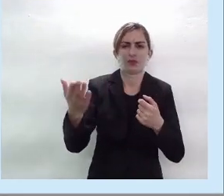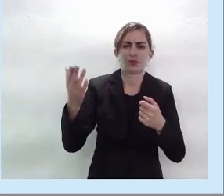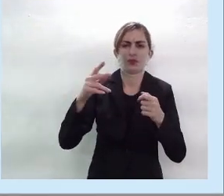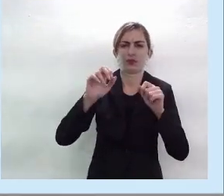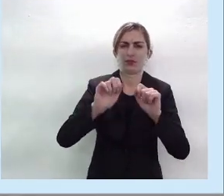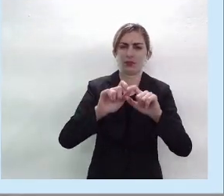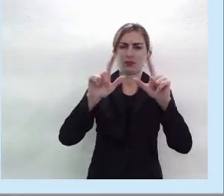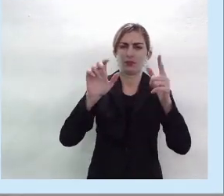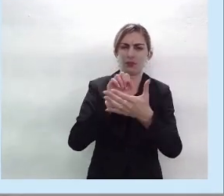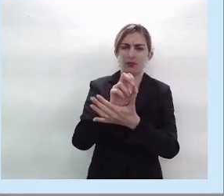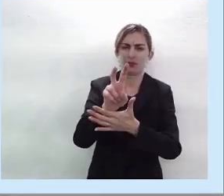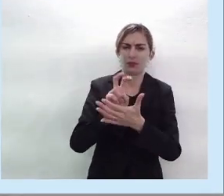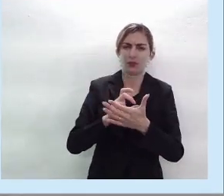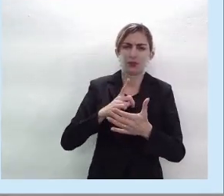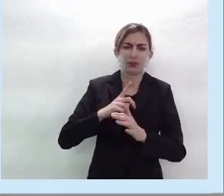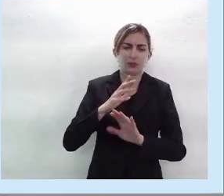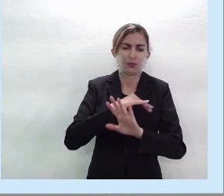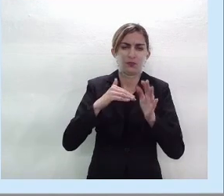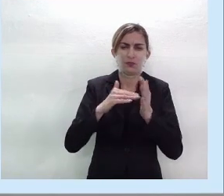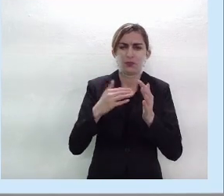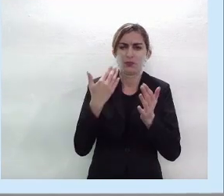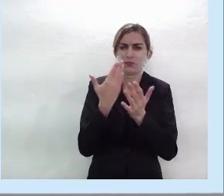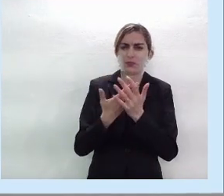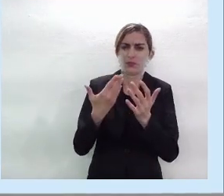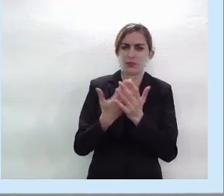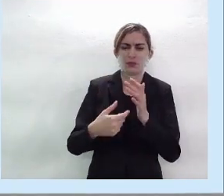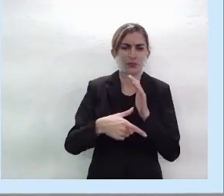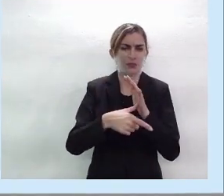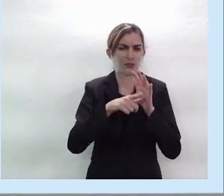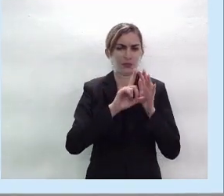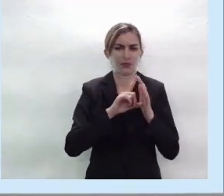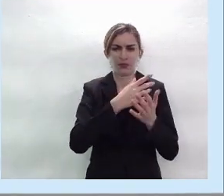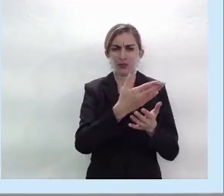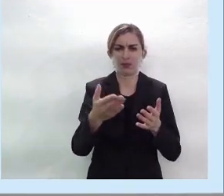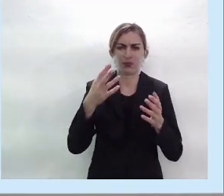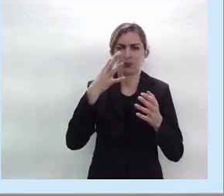a plataforma do EducaPE, que tem todas as nossas aulas anteriores para